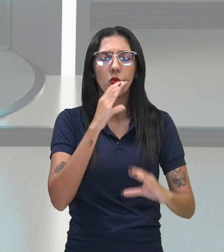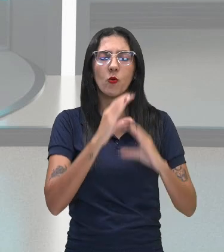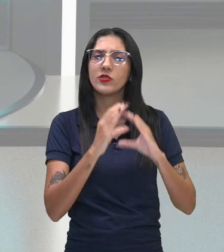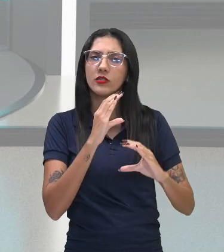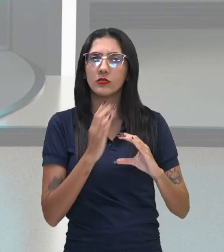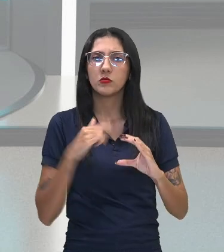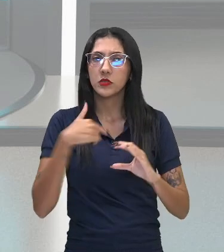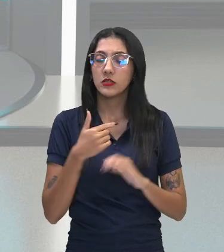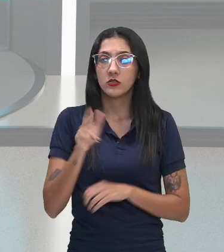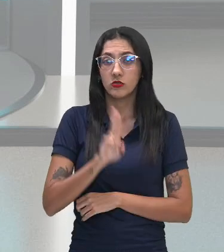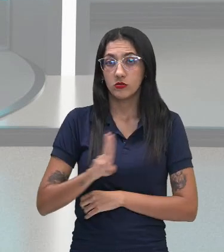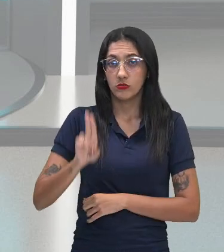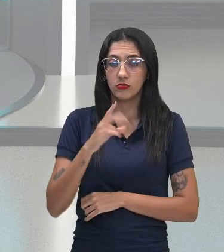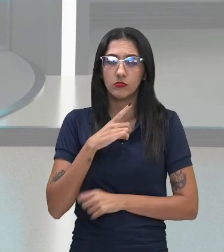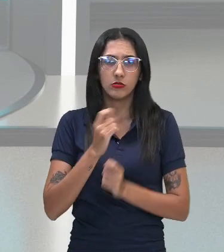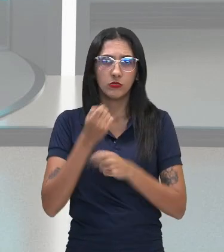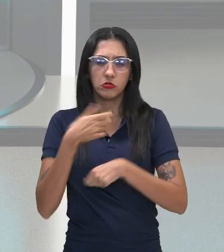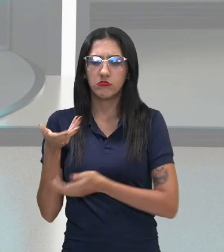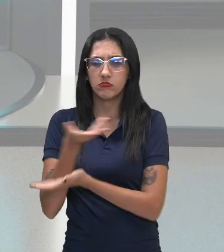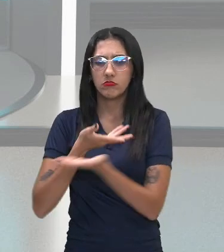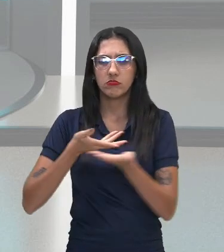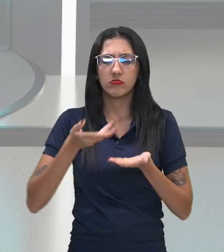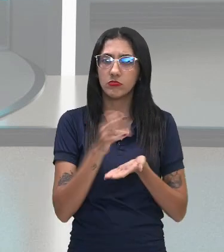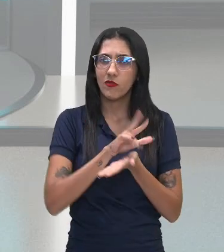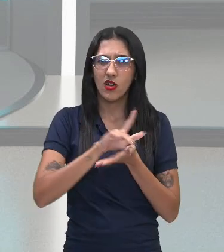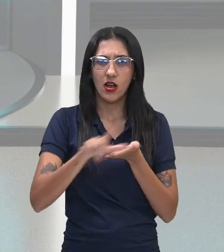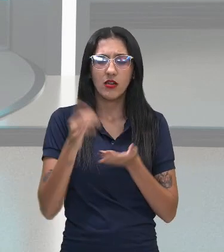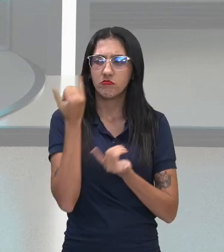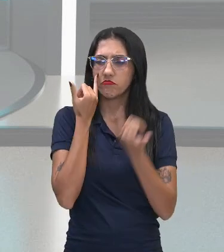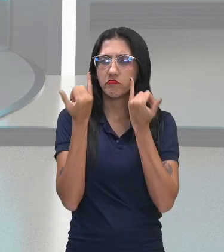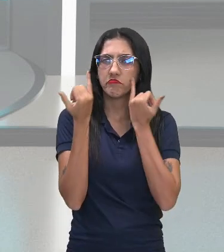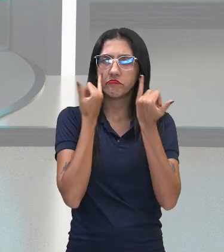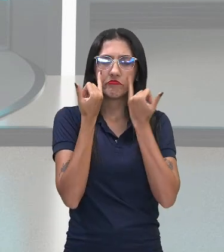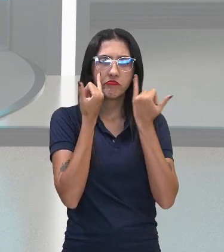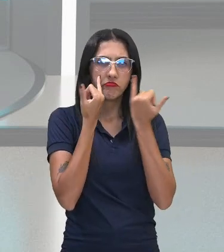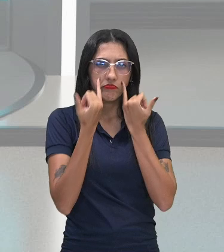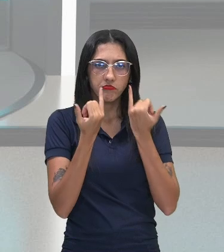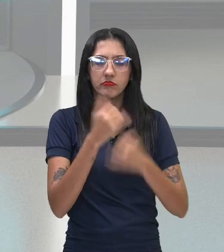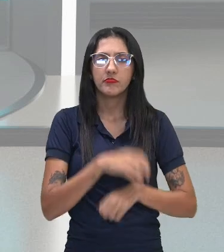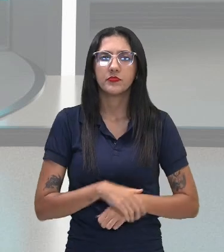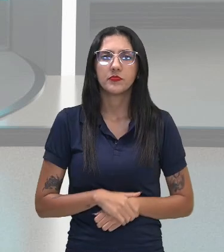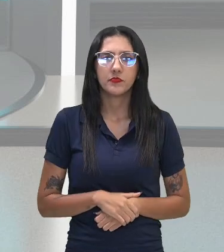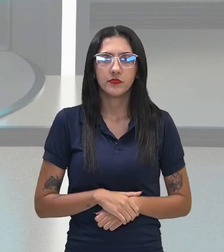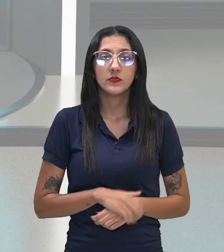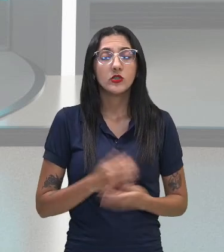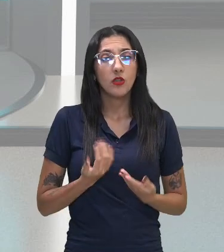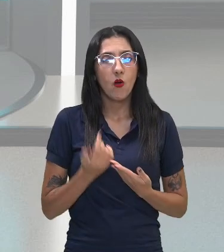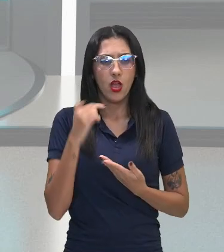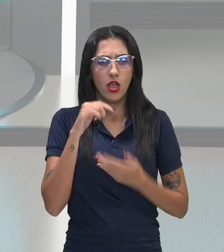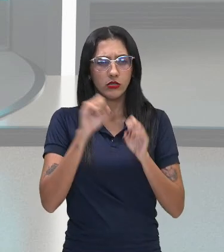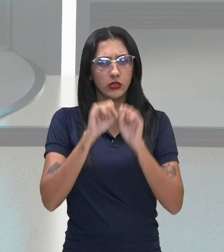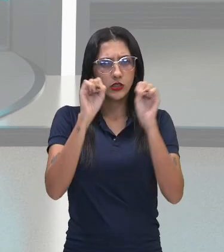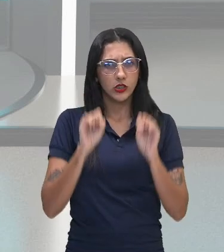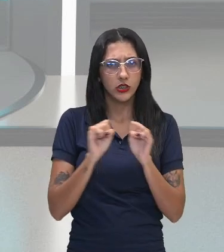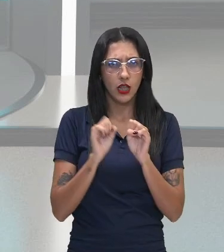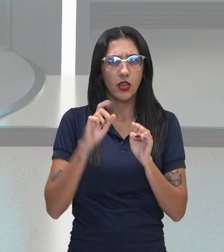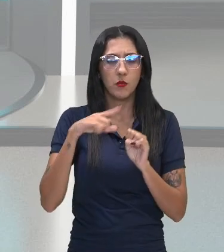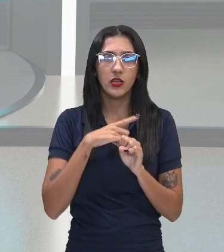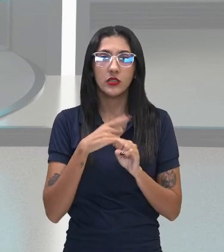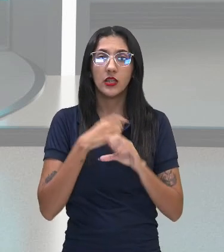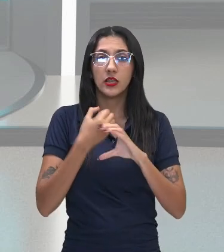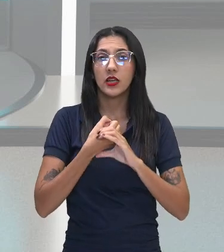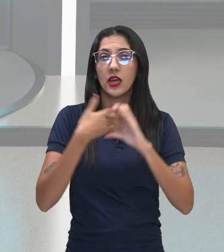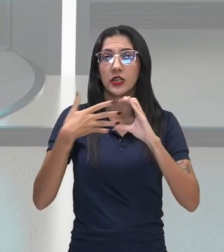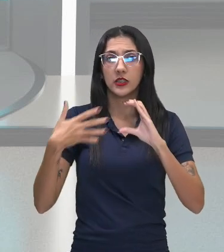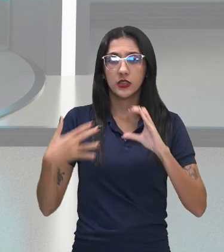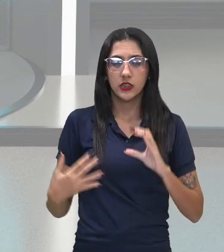usamos para trocar diferentes tipos de informações. Como sistema, é caracterizado por